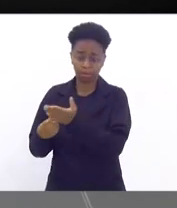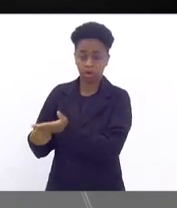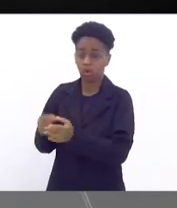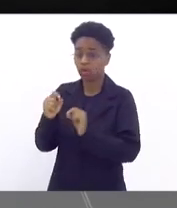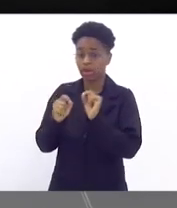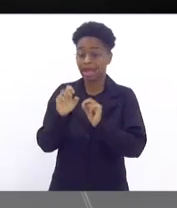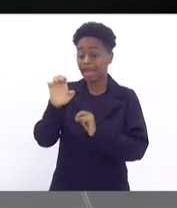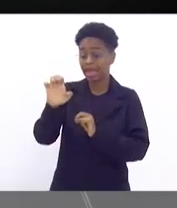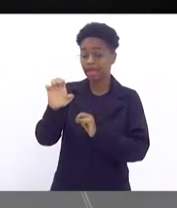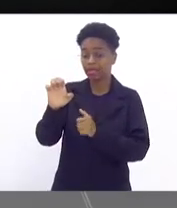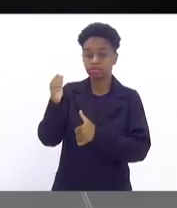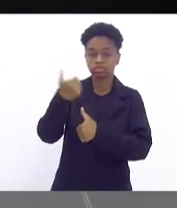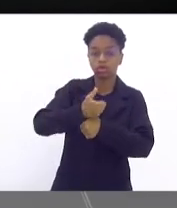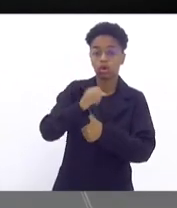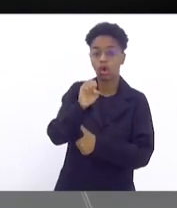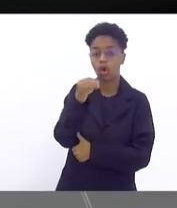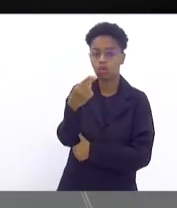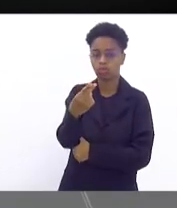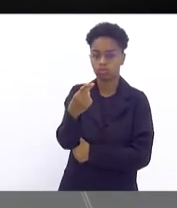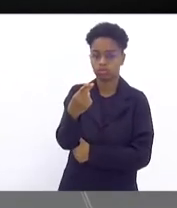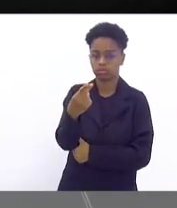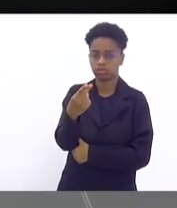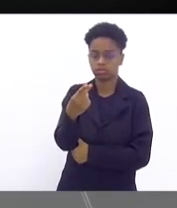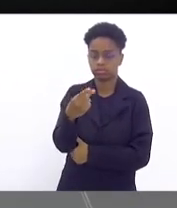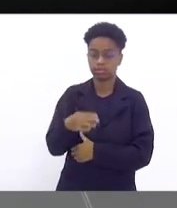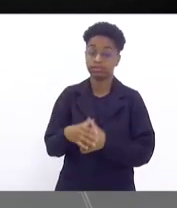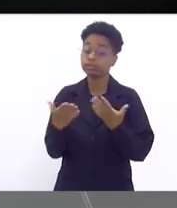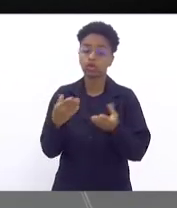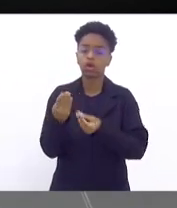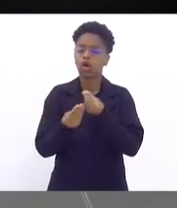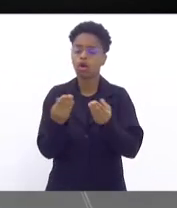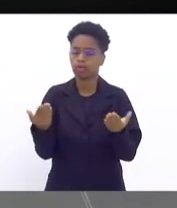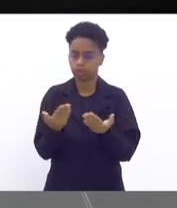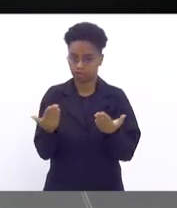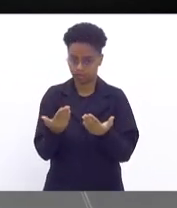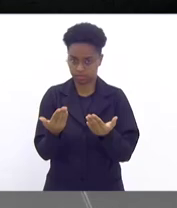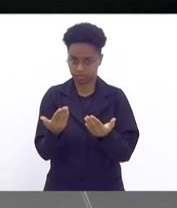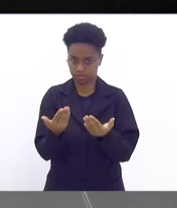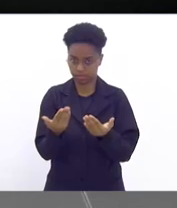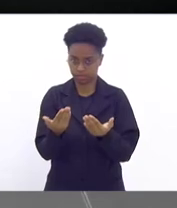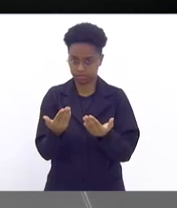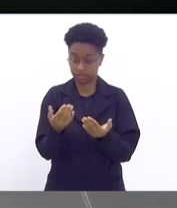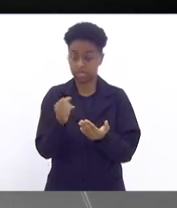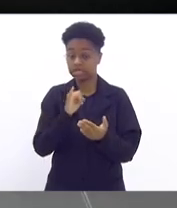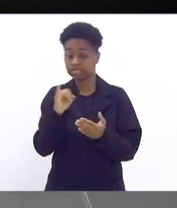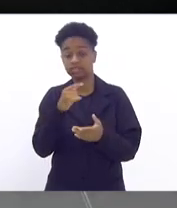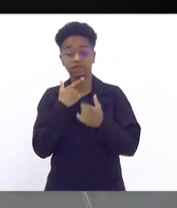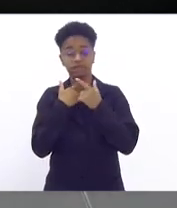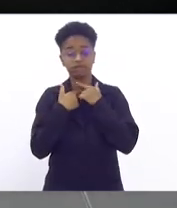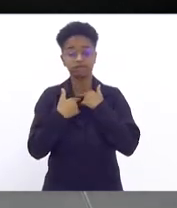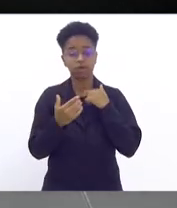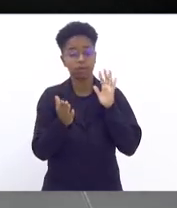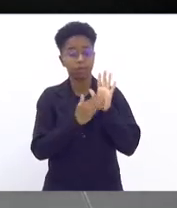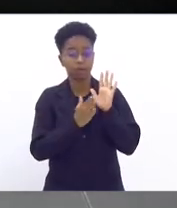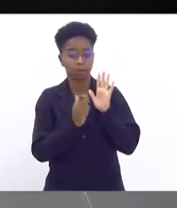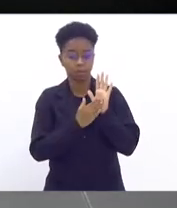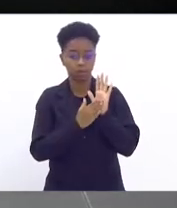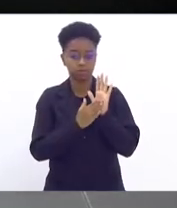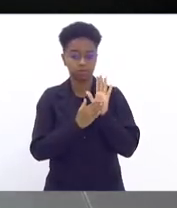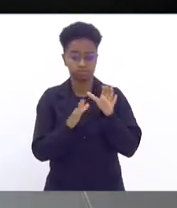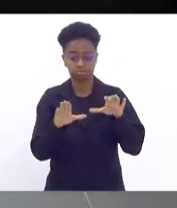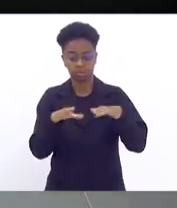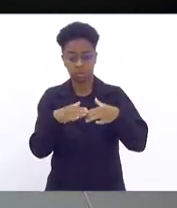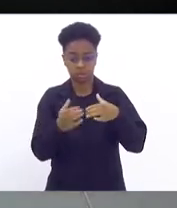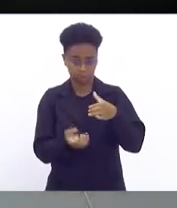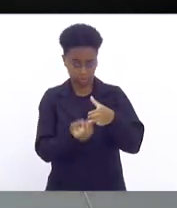o e por ou então como é que tá agora a senhora quer propor uma uma frente